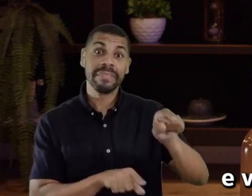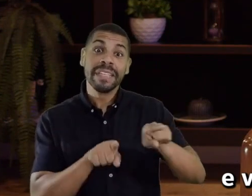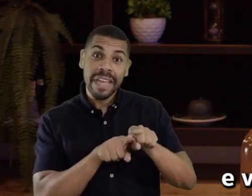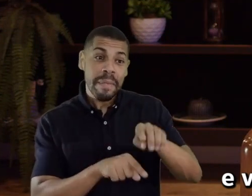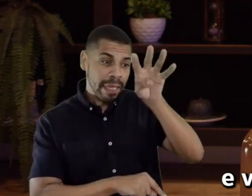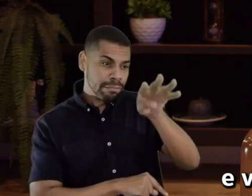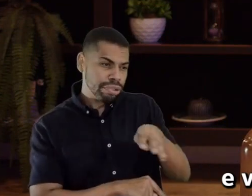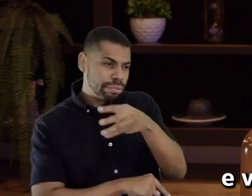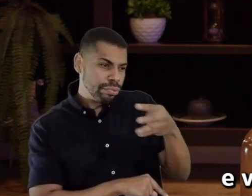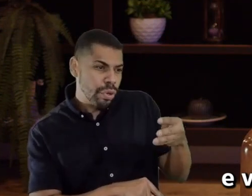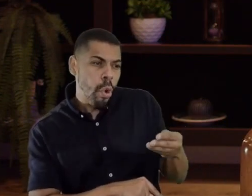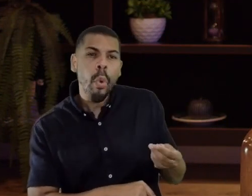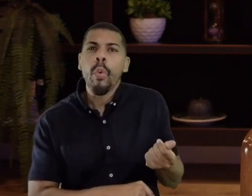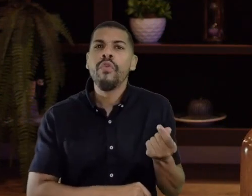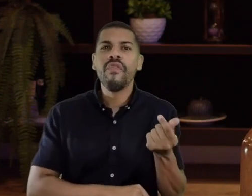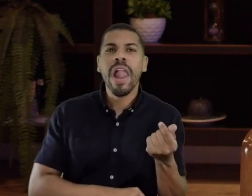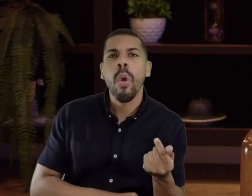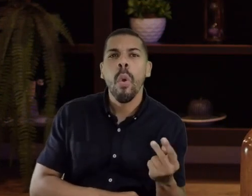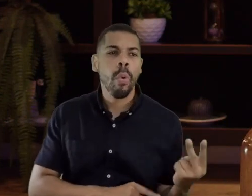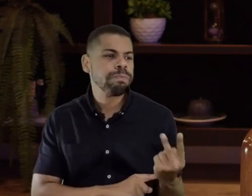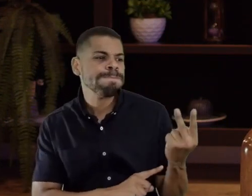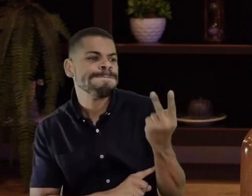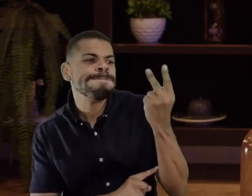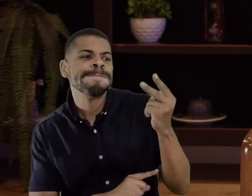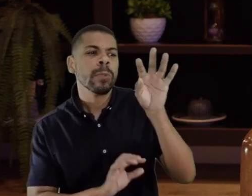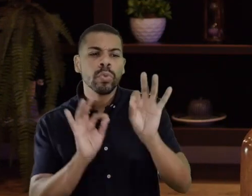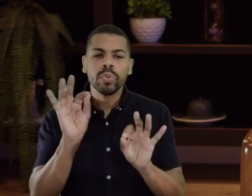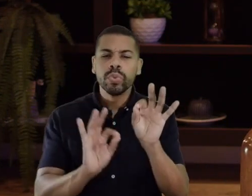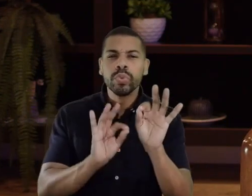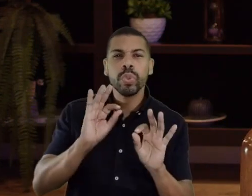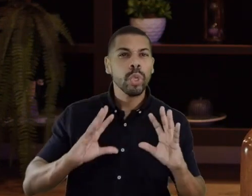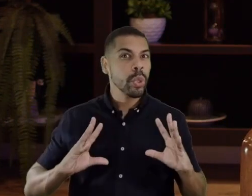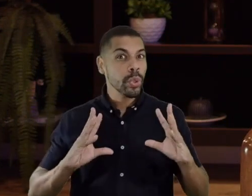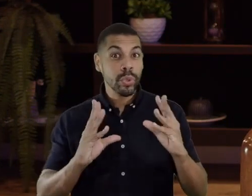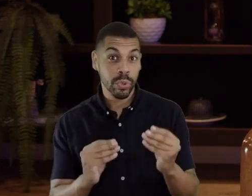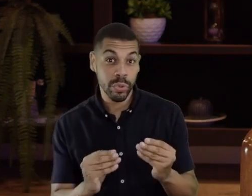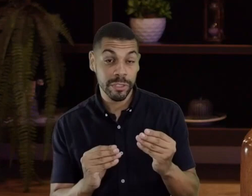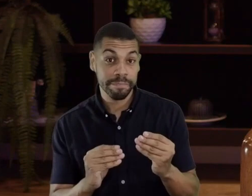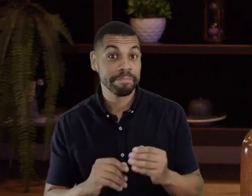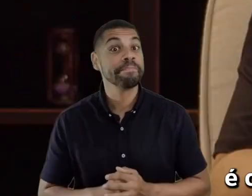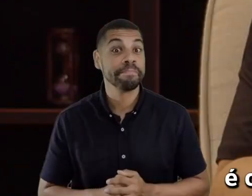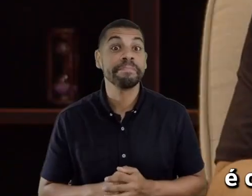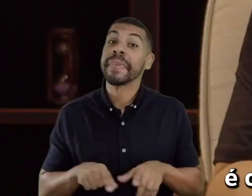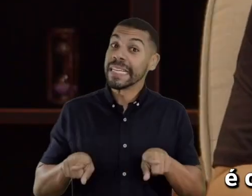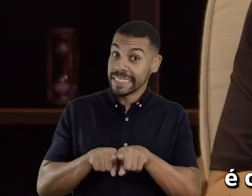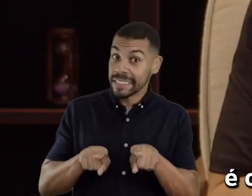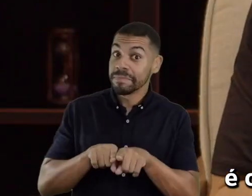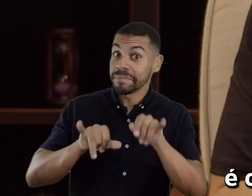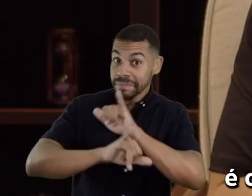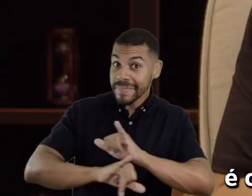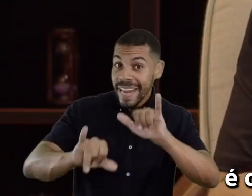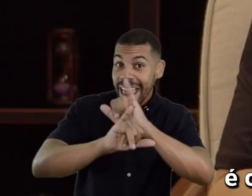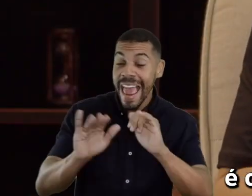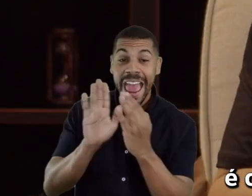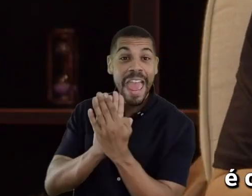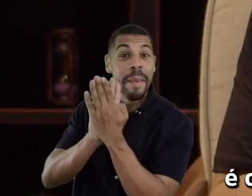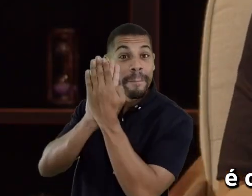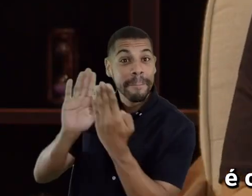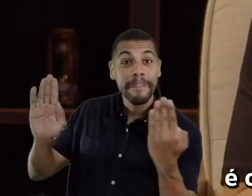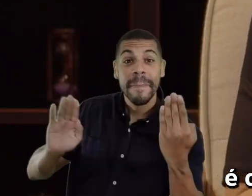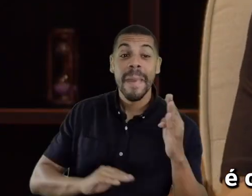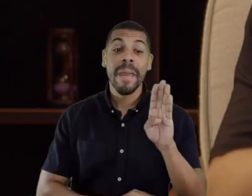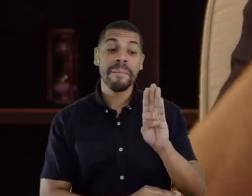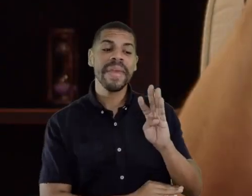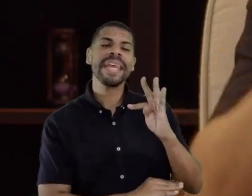você vai ver a relação das aliciar disponível a taxa é os prazos tudo é disponível e uma outra coisa interessante é o seguinte